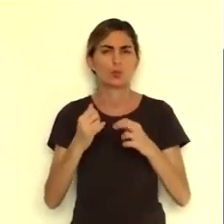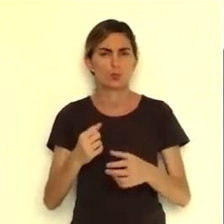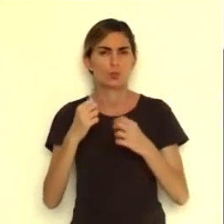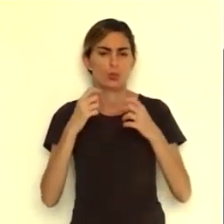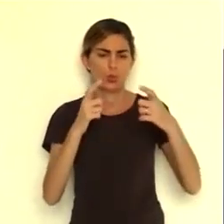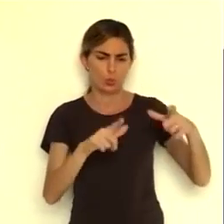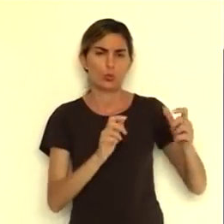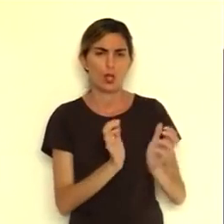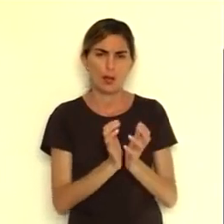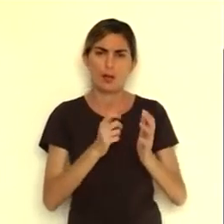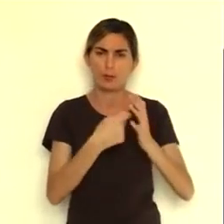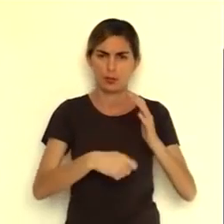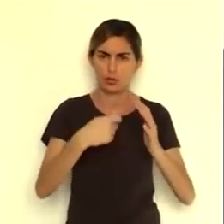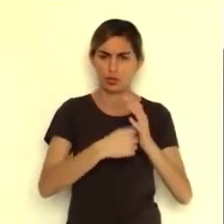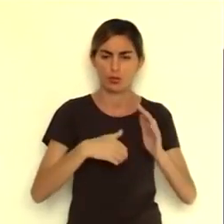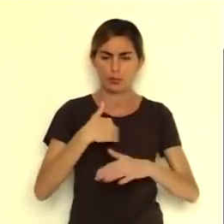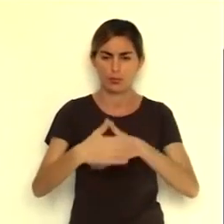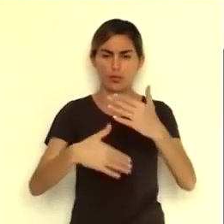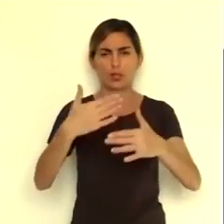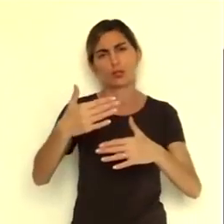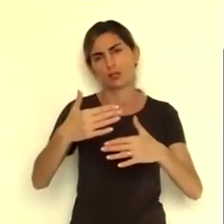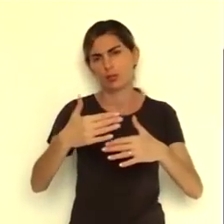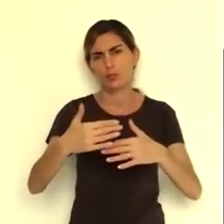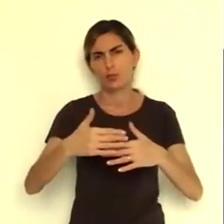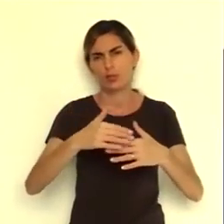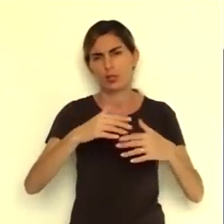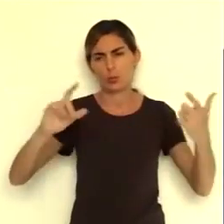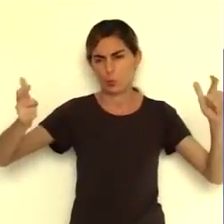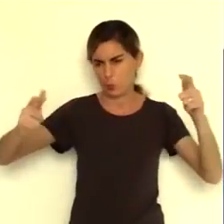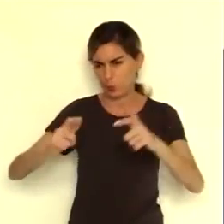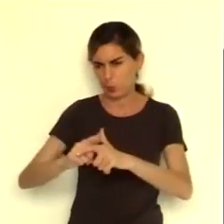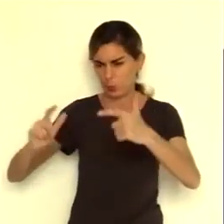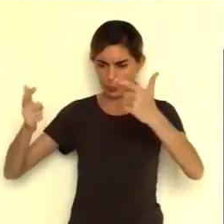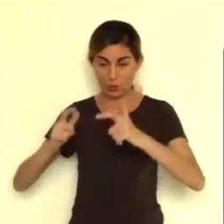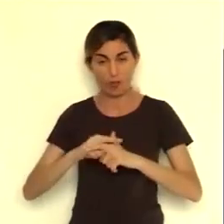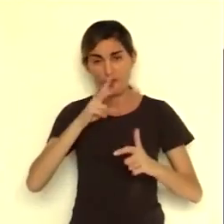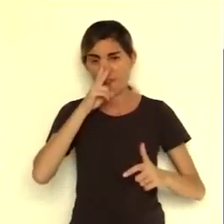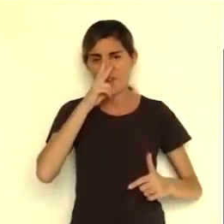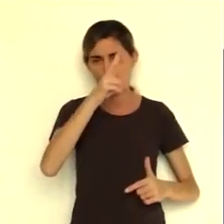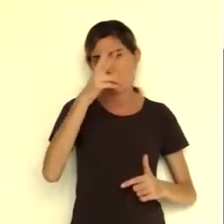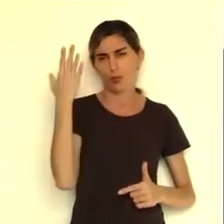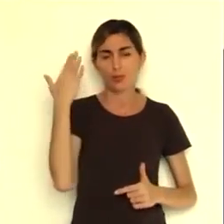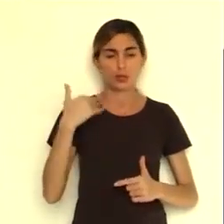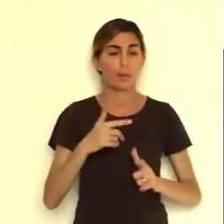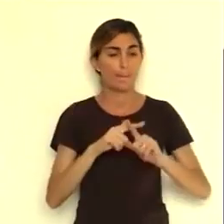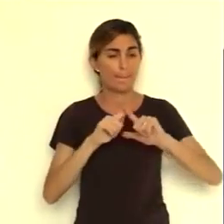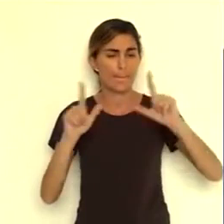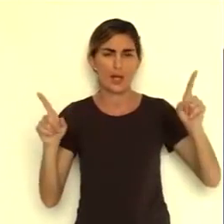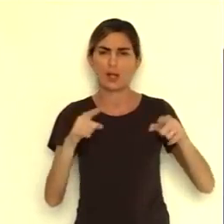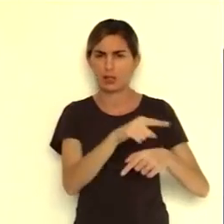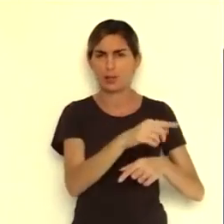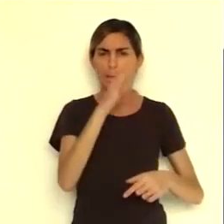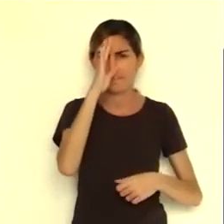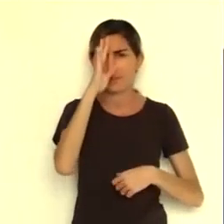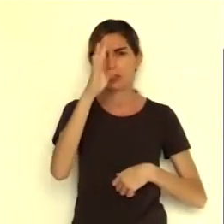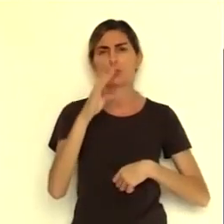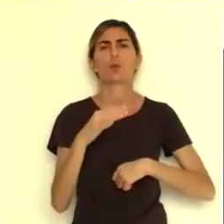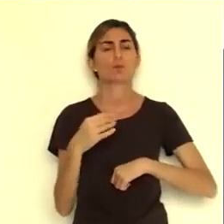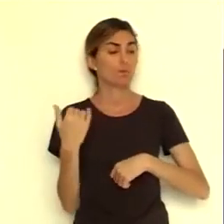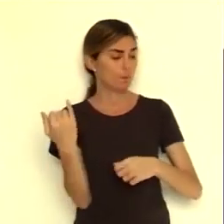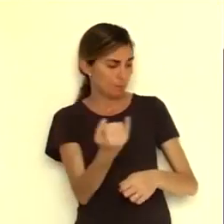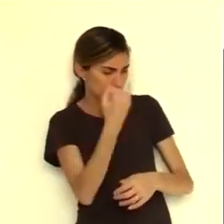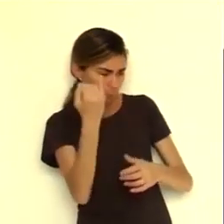fundamentalmente espaços de resistência, porque passaram por um processo de degradação, de dizimação muito forte, mas elas são